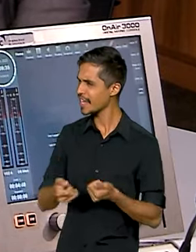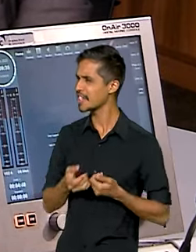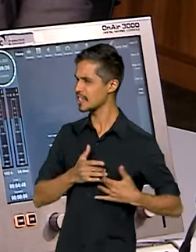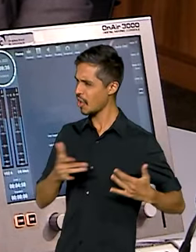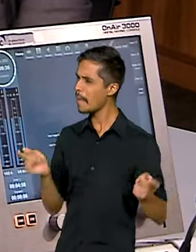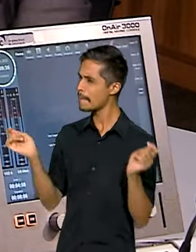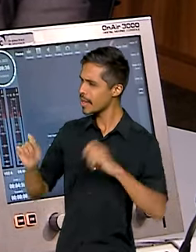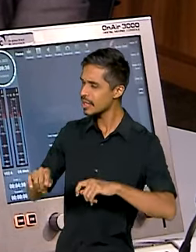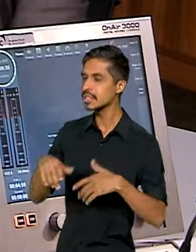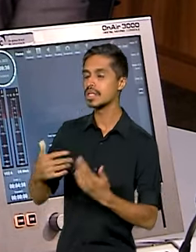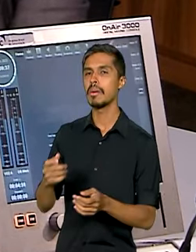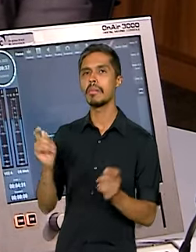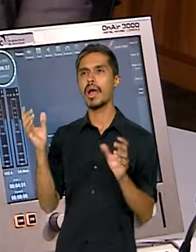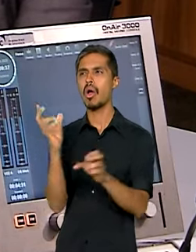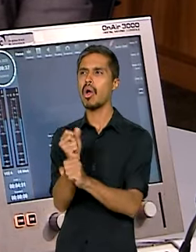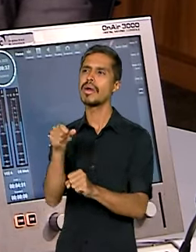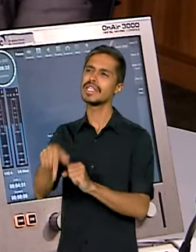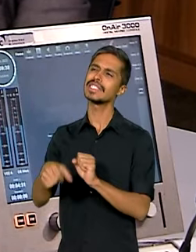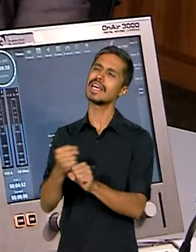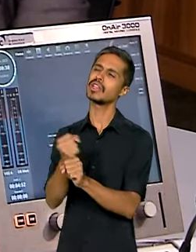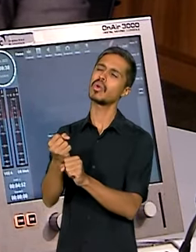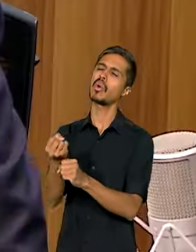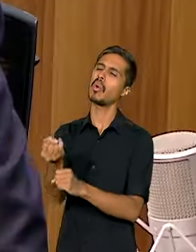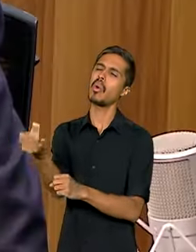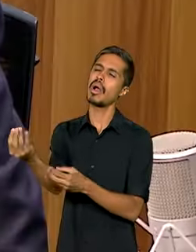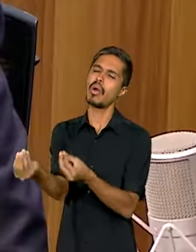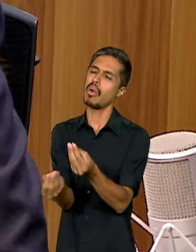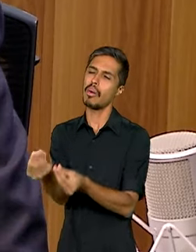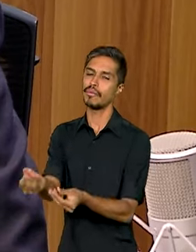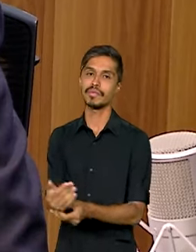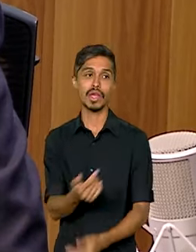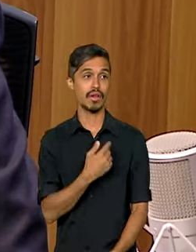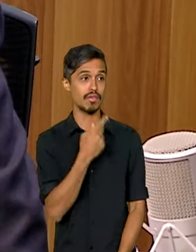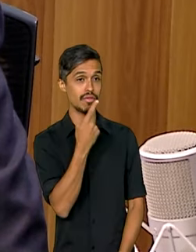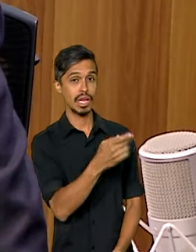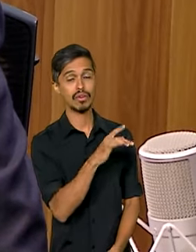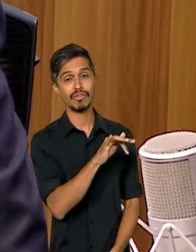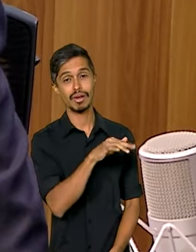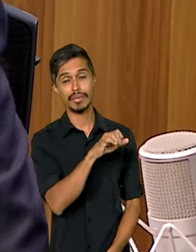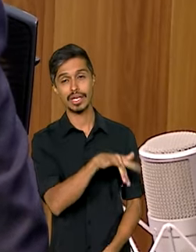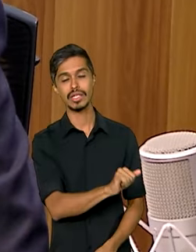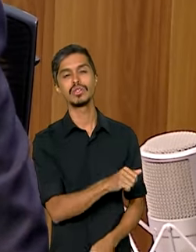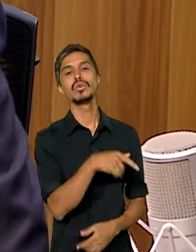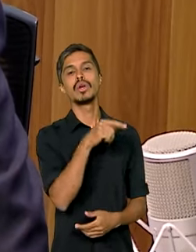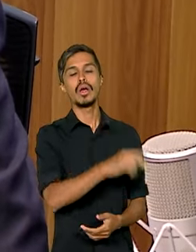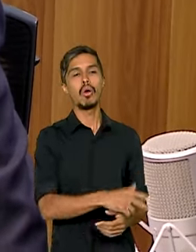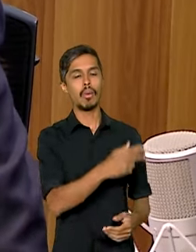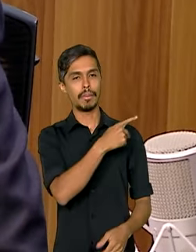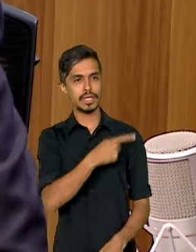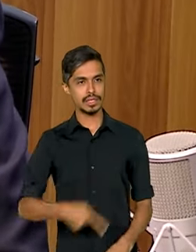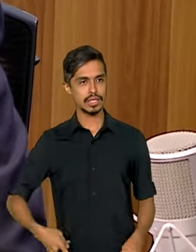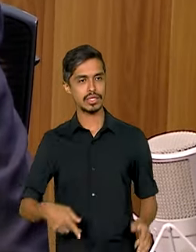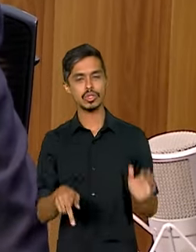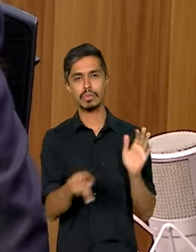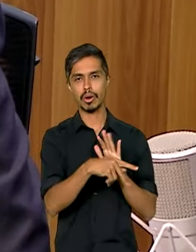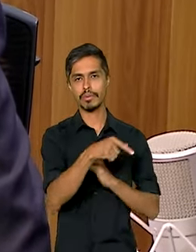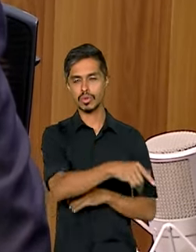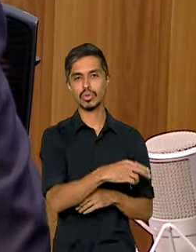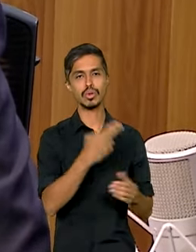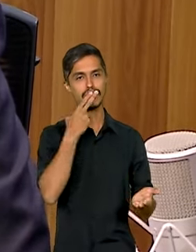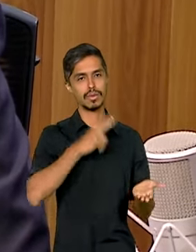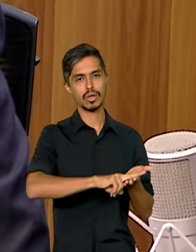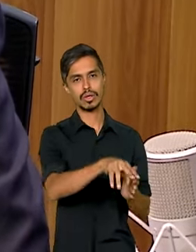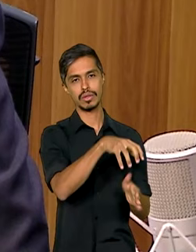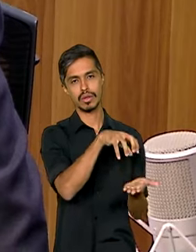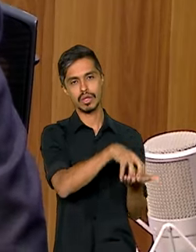fazer um balanço da campanha esse ano como é que foi a Adesão eu falei agora poucos minutos com presidente dos Correios nós vamos bater todos os